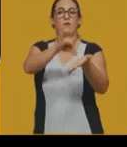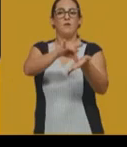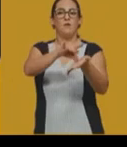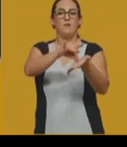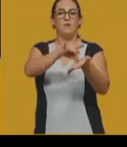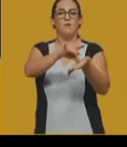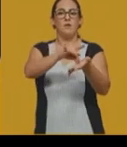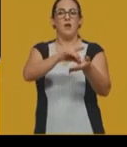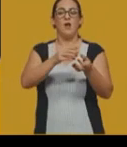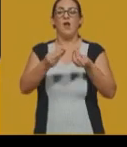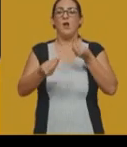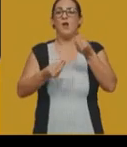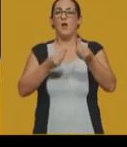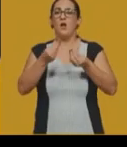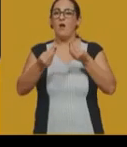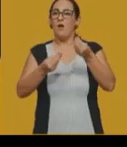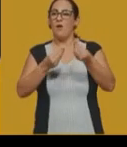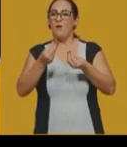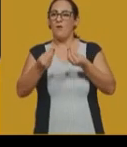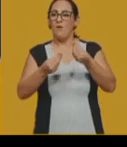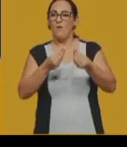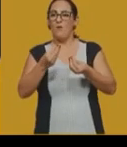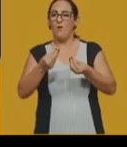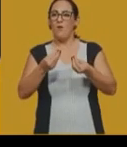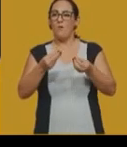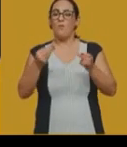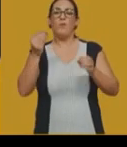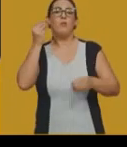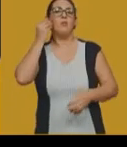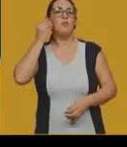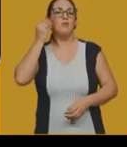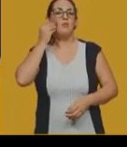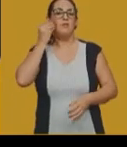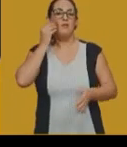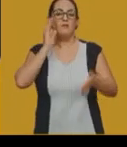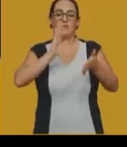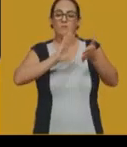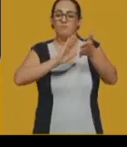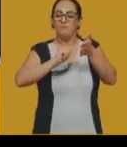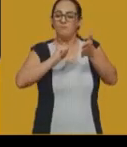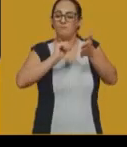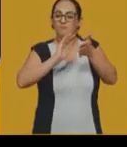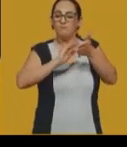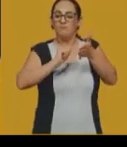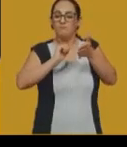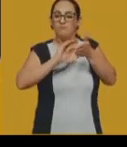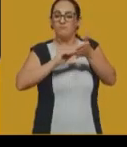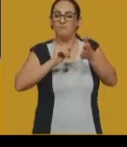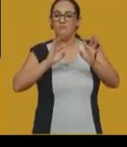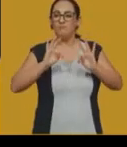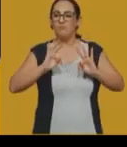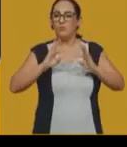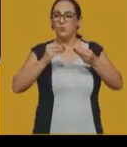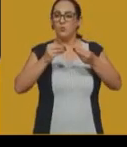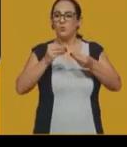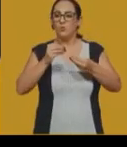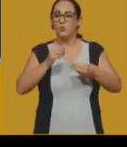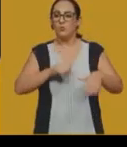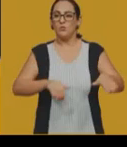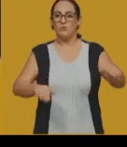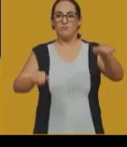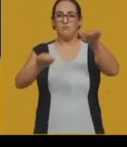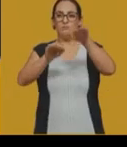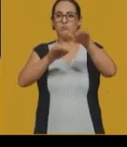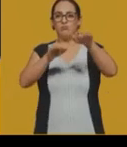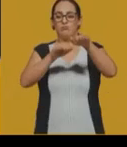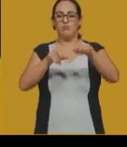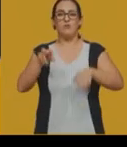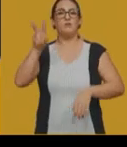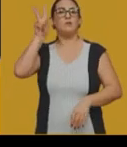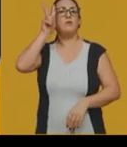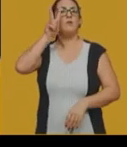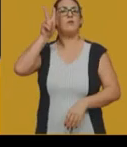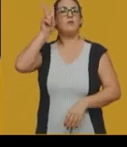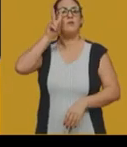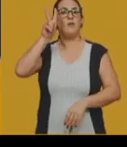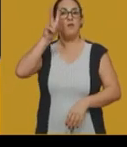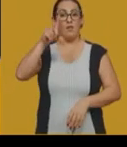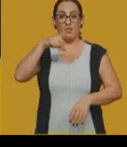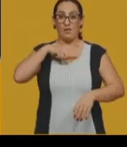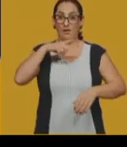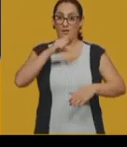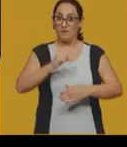nesse sentido da aula de hoje, né, buscam eliminar as desigualdades históricas, né, e garantir a igualdade. Então,